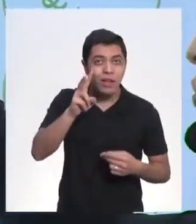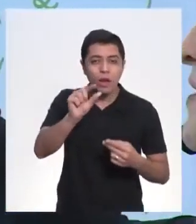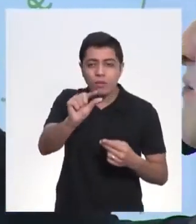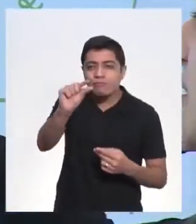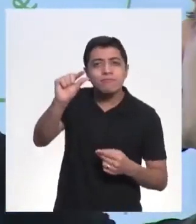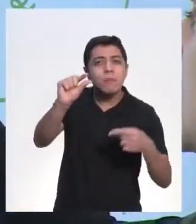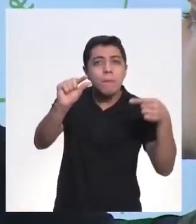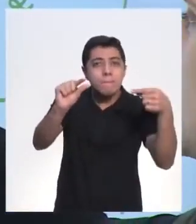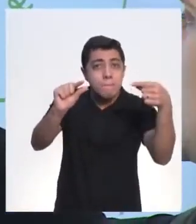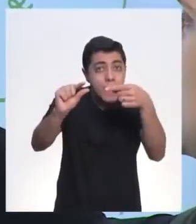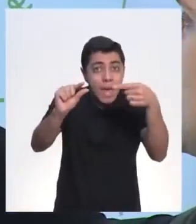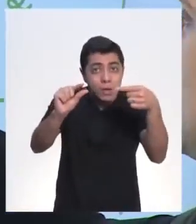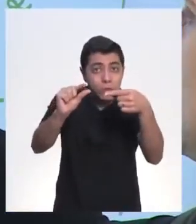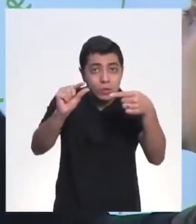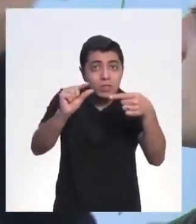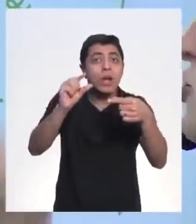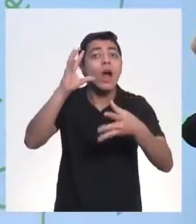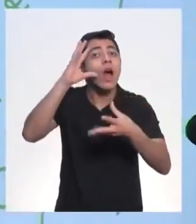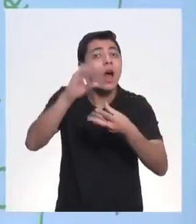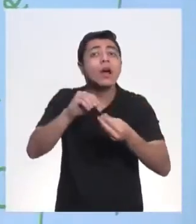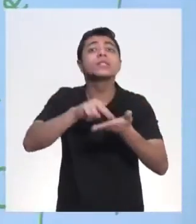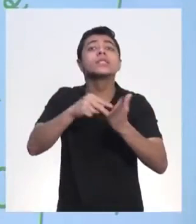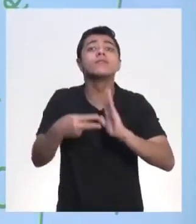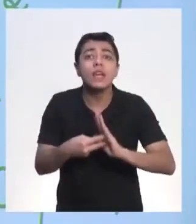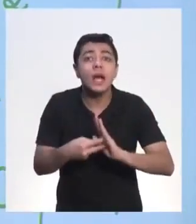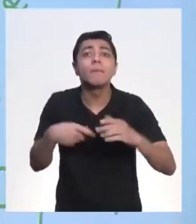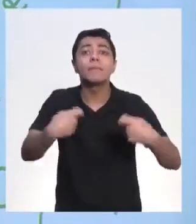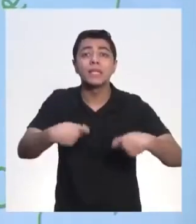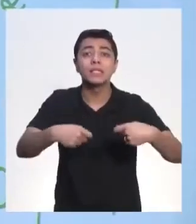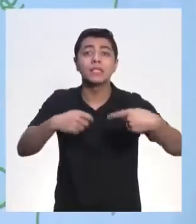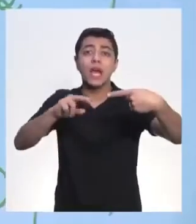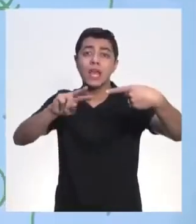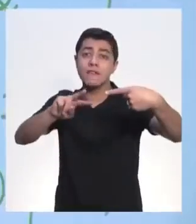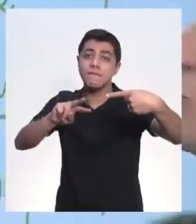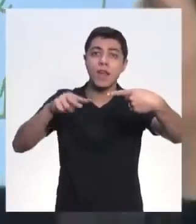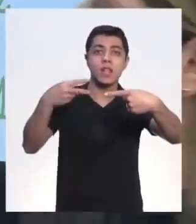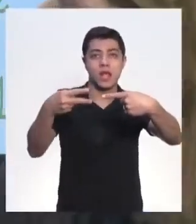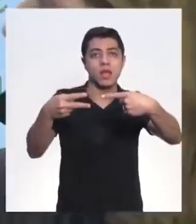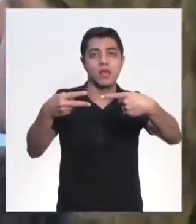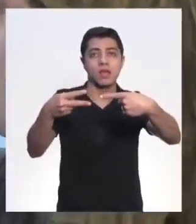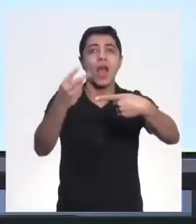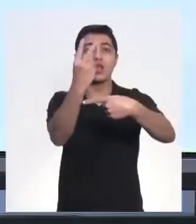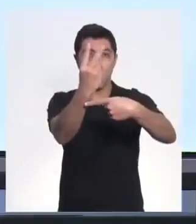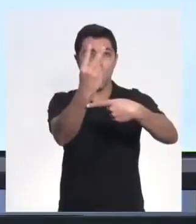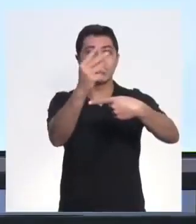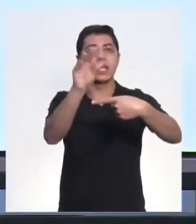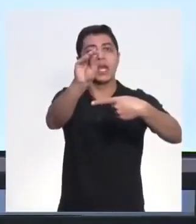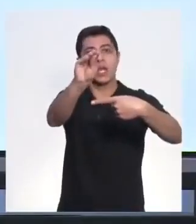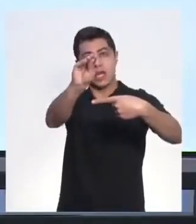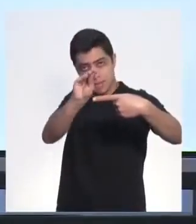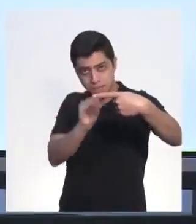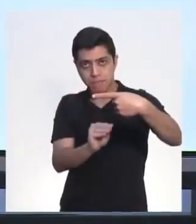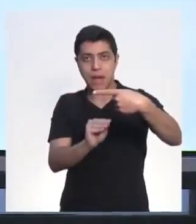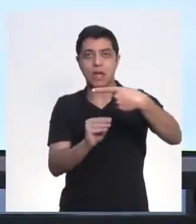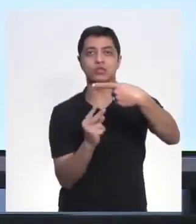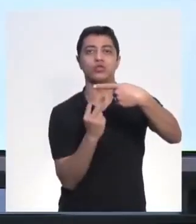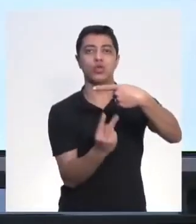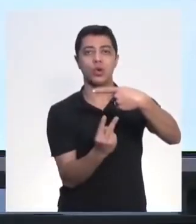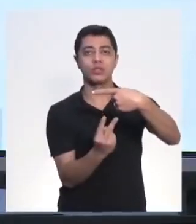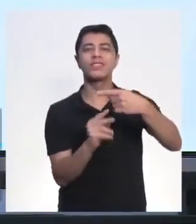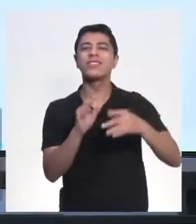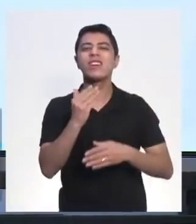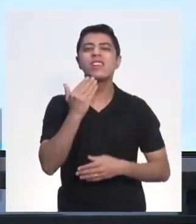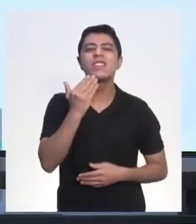significa que eu vou inverter a base. Então, a gente vai ter um 2 ao quadrado embaixo. Esse 2 ficou feio, está parecendo que ele está negativo. Deixa eu arrumar ele aqui,